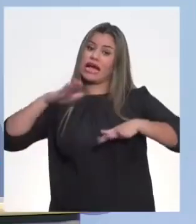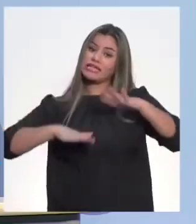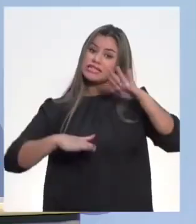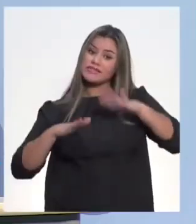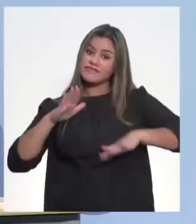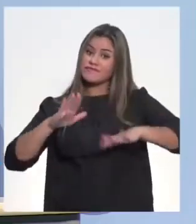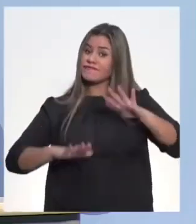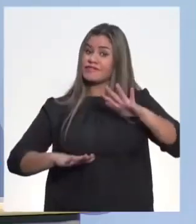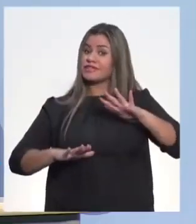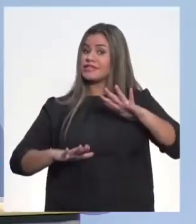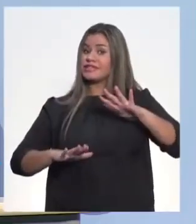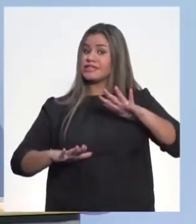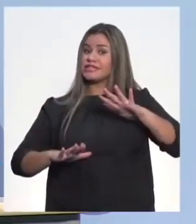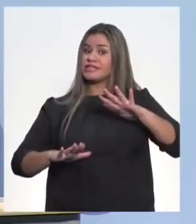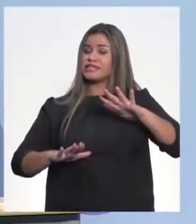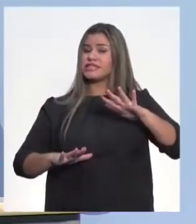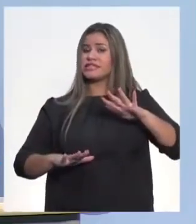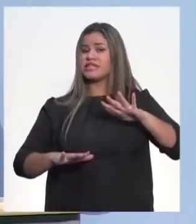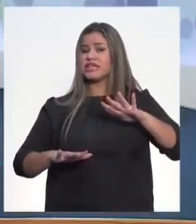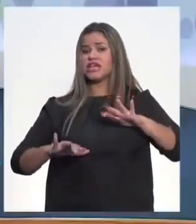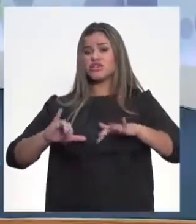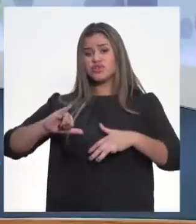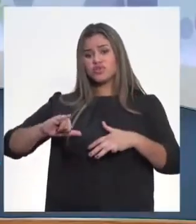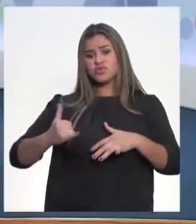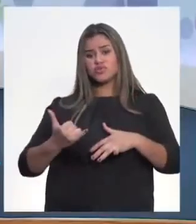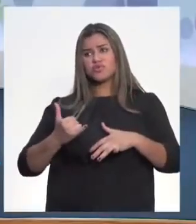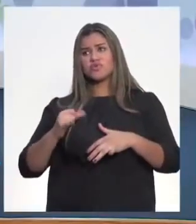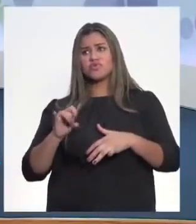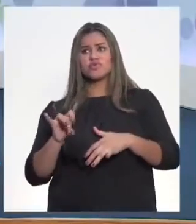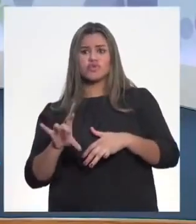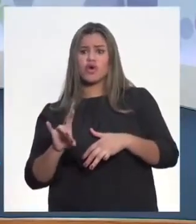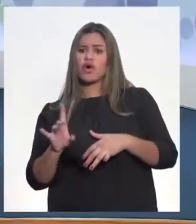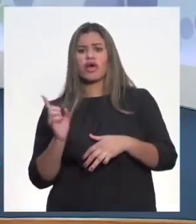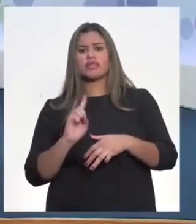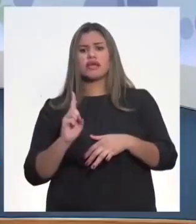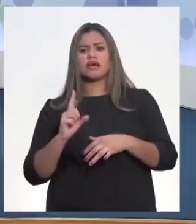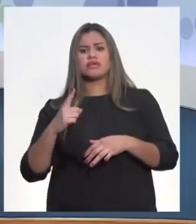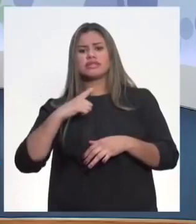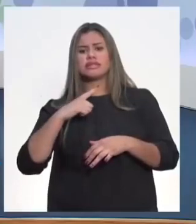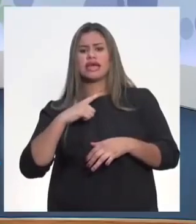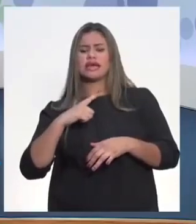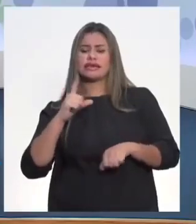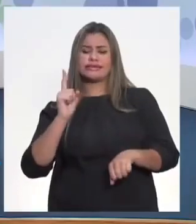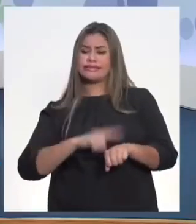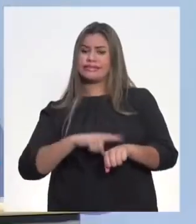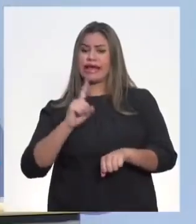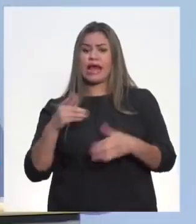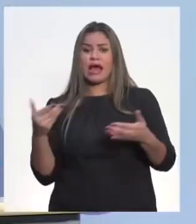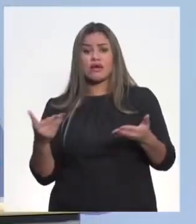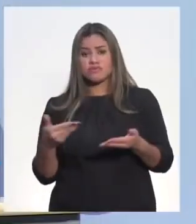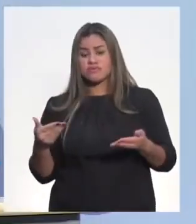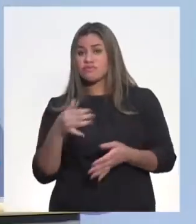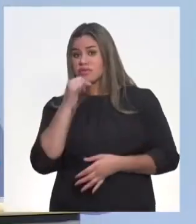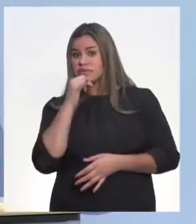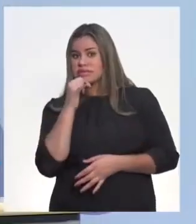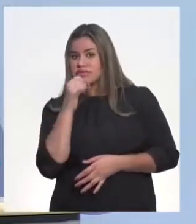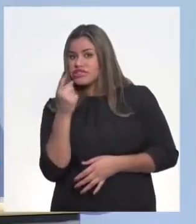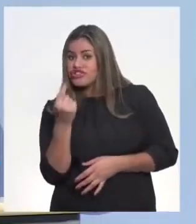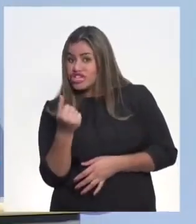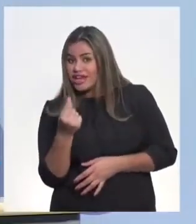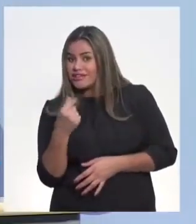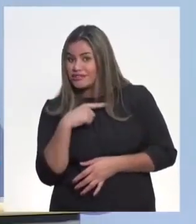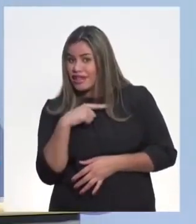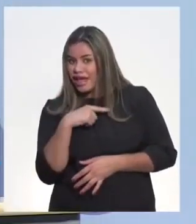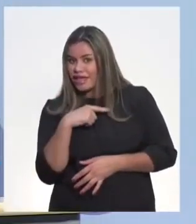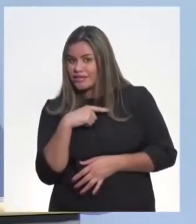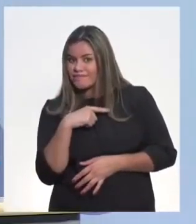acontece, às vezes nem de cobrar juros, né, Ale? Mas é a ideia do momento. Você tem aquele dinheiro naquele momento, você